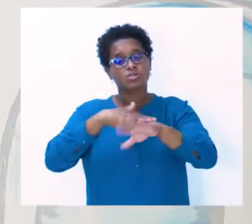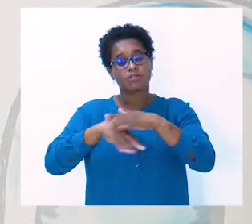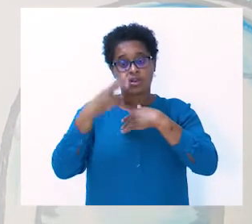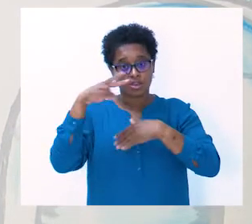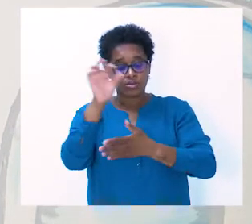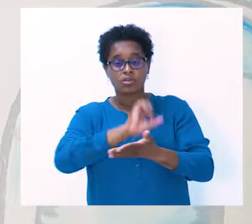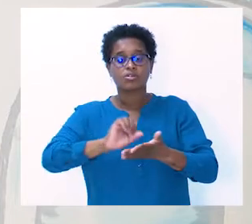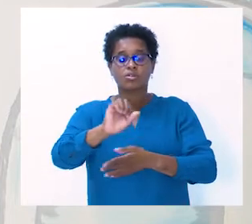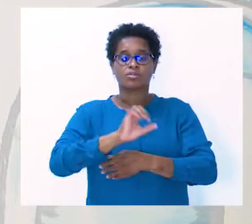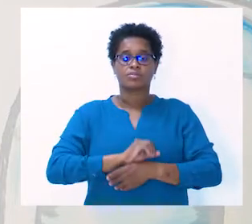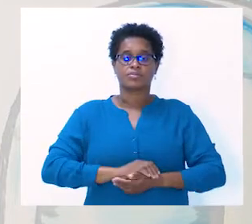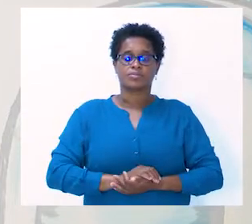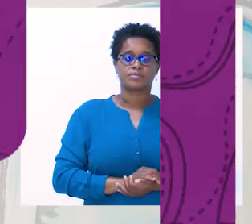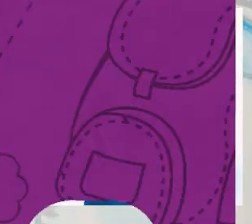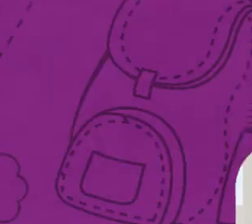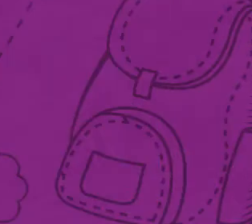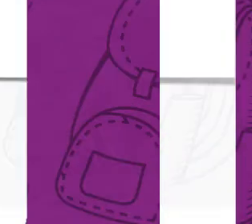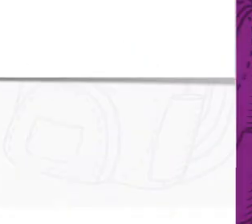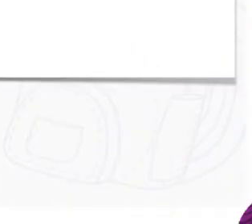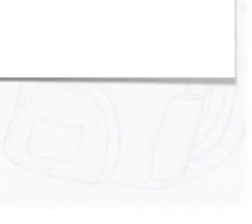ver a vossa resposta.